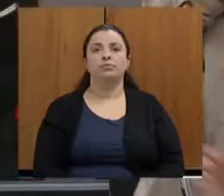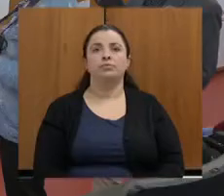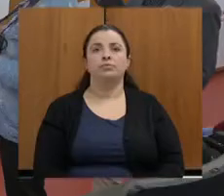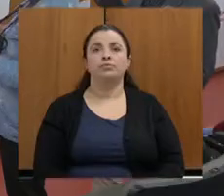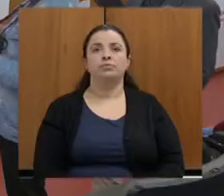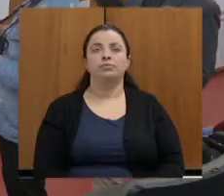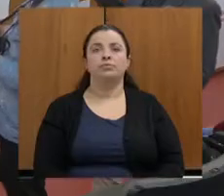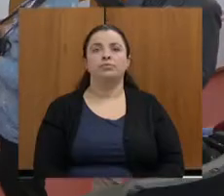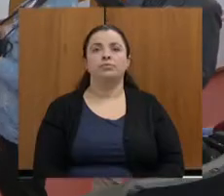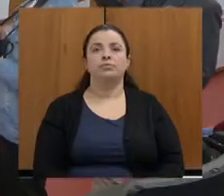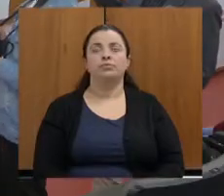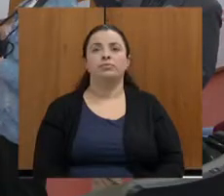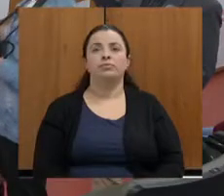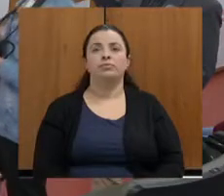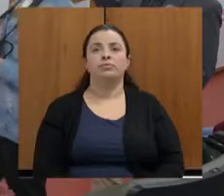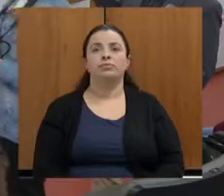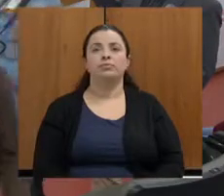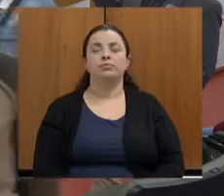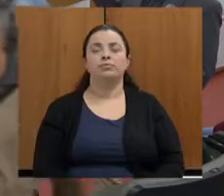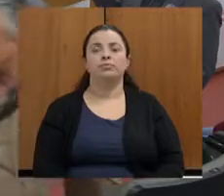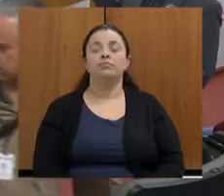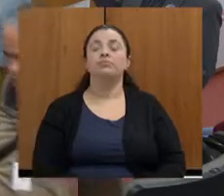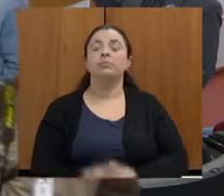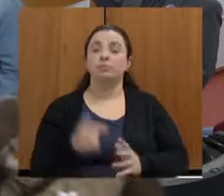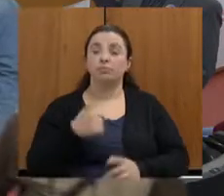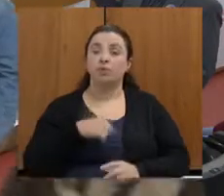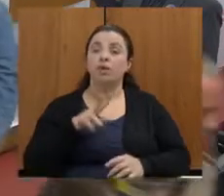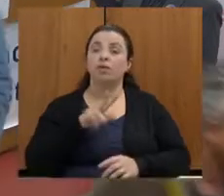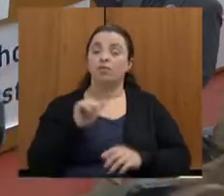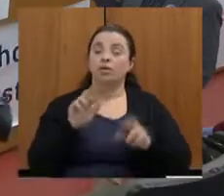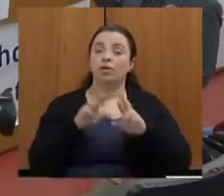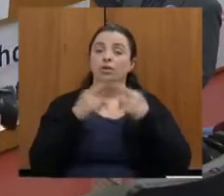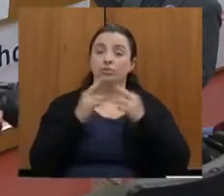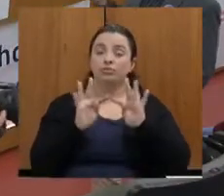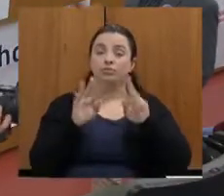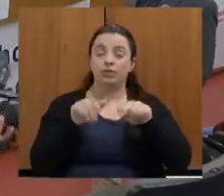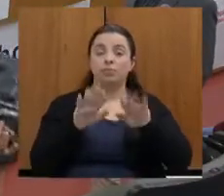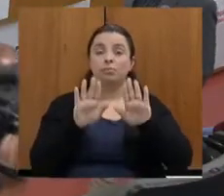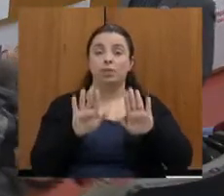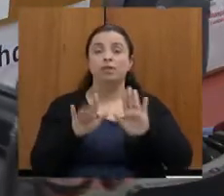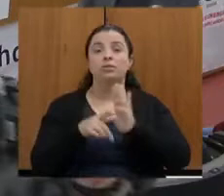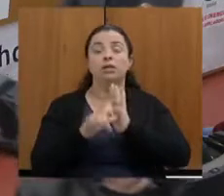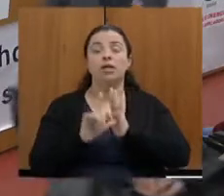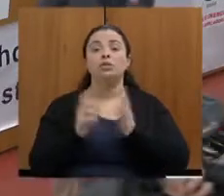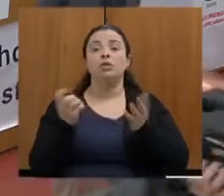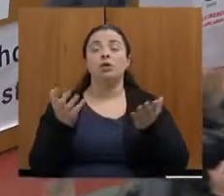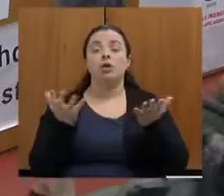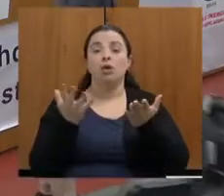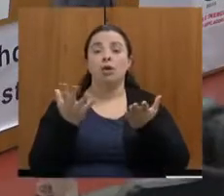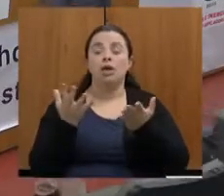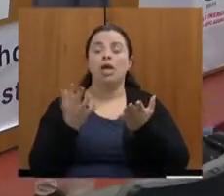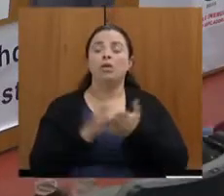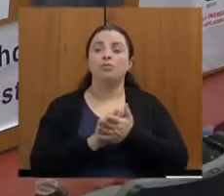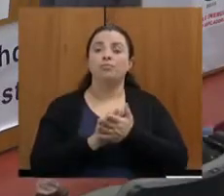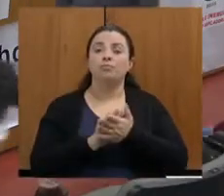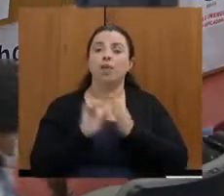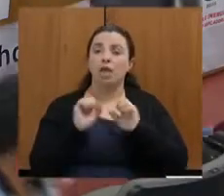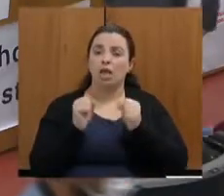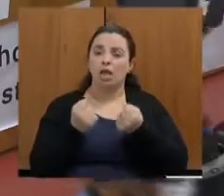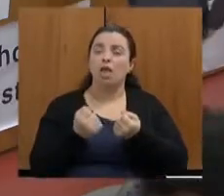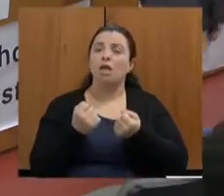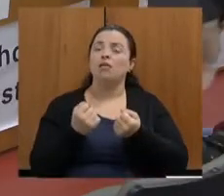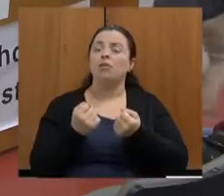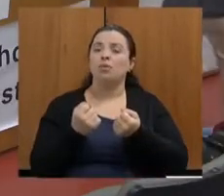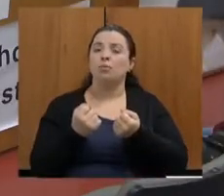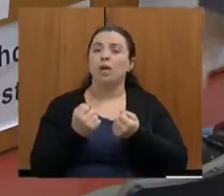fico com isto também entendeu antes de finalizar eu queria era Fazer o registro pessoal das nossas participações no